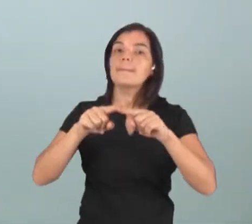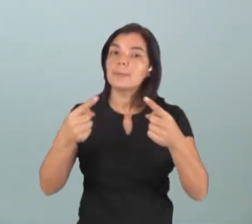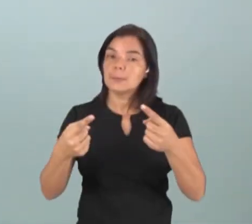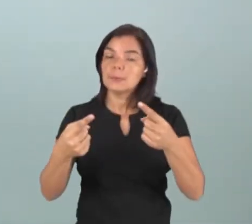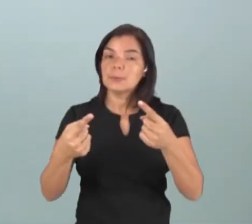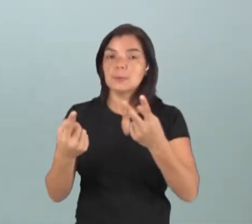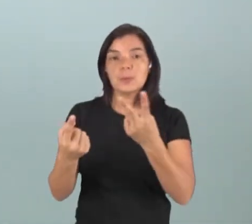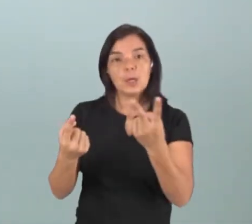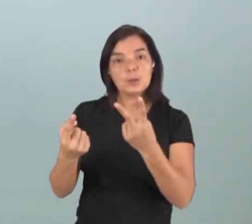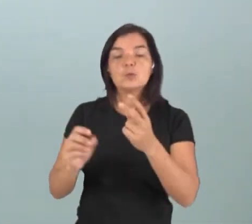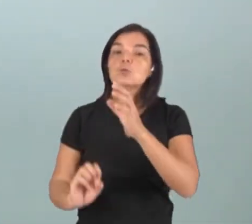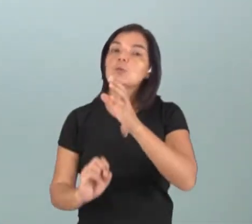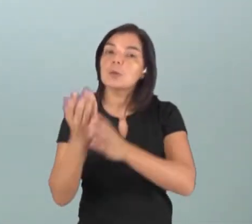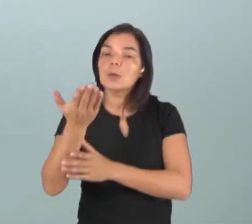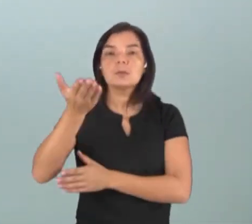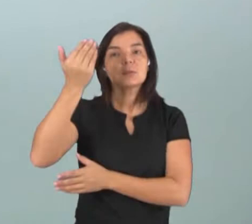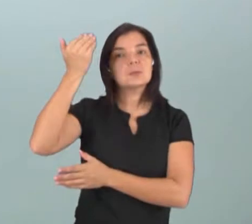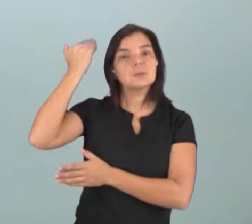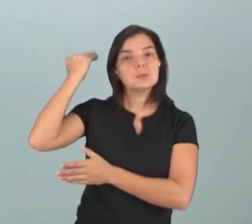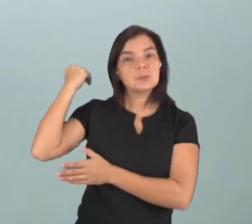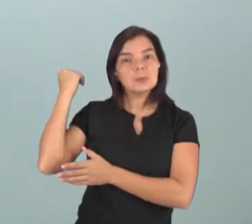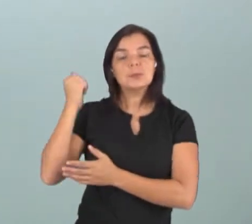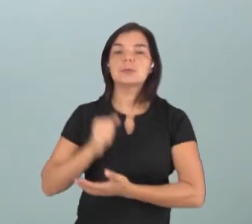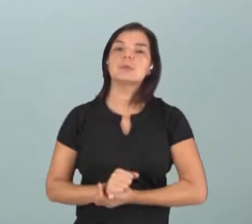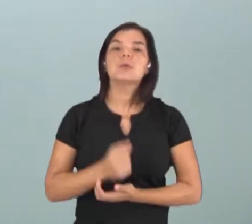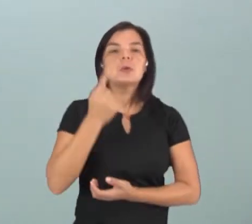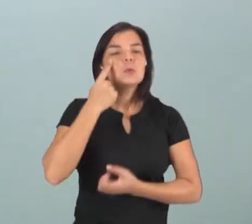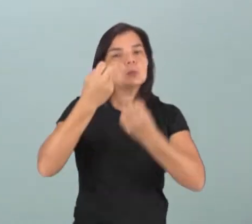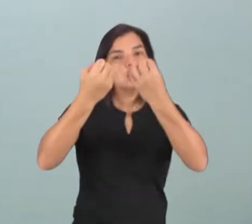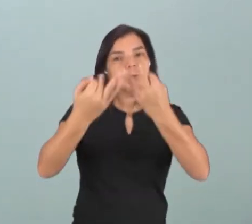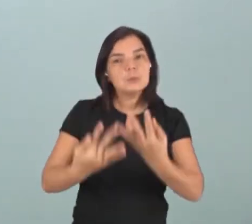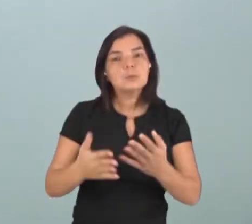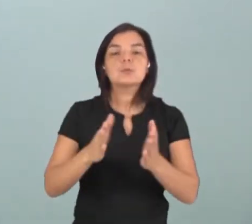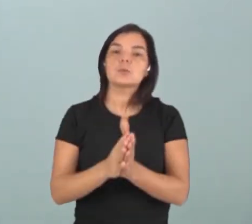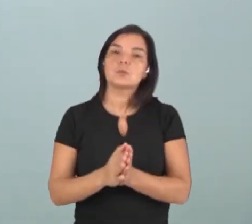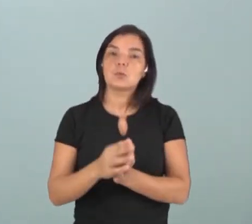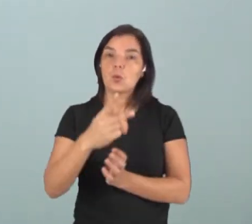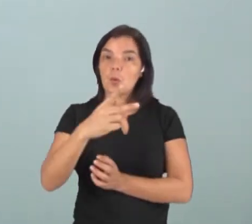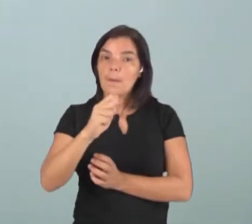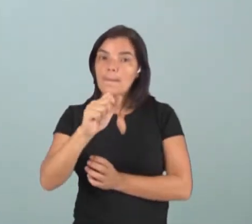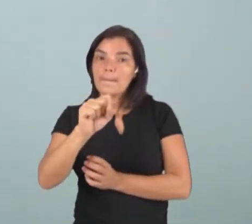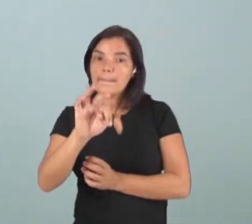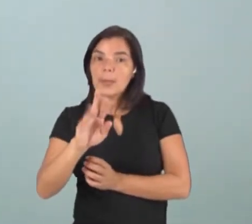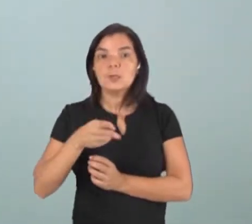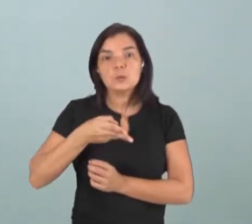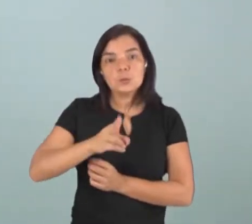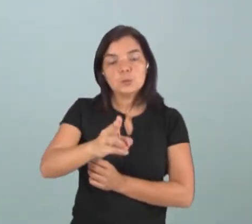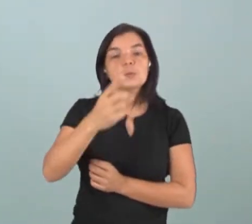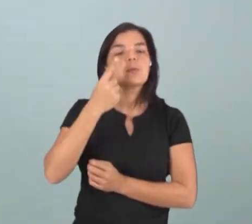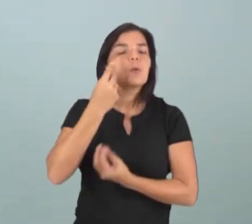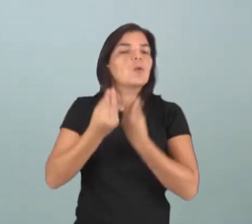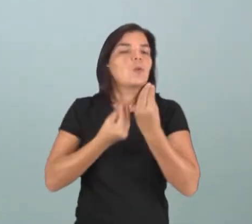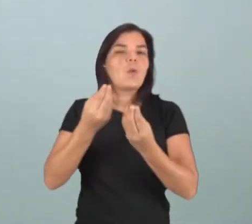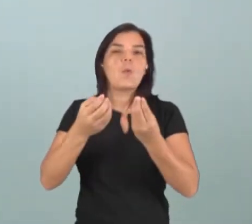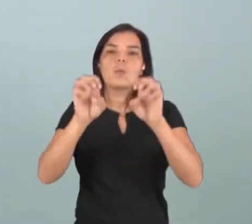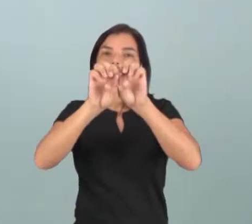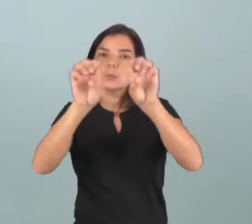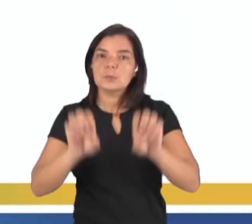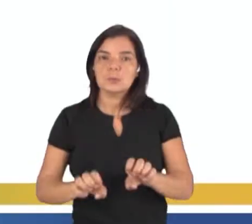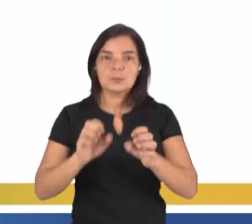porém ambas aconteceram no passado. Então, vamos falar um pouquinho sobre esse past continuous, como é que funciona, qual é a estrutura,